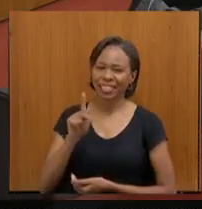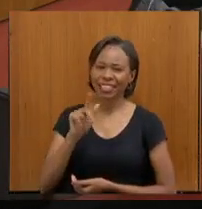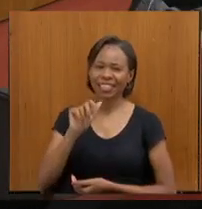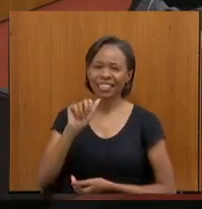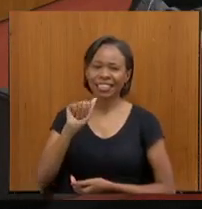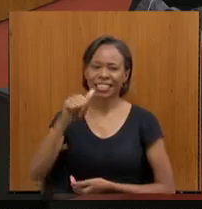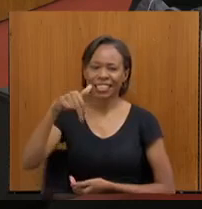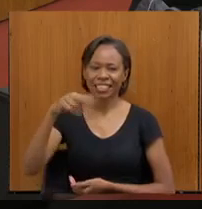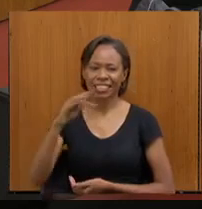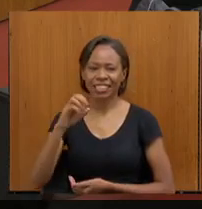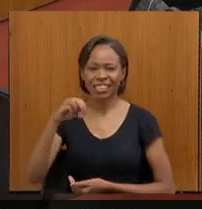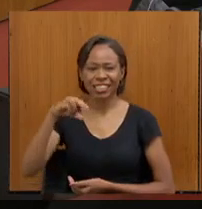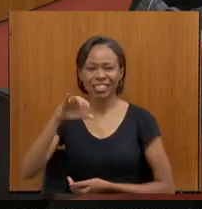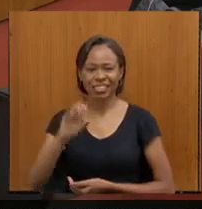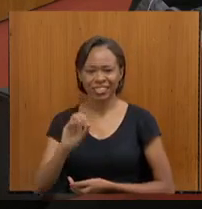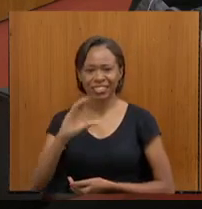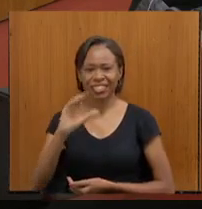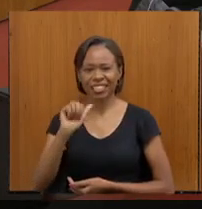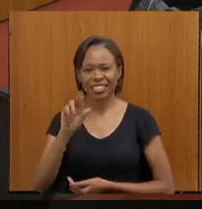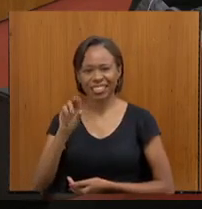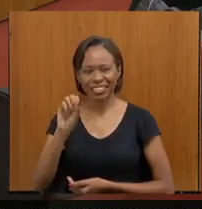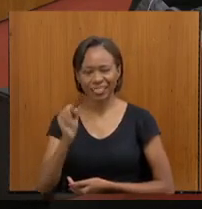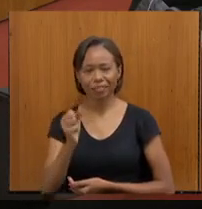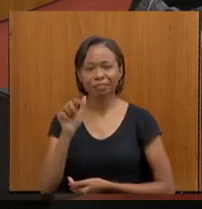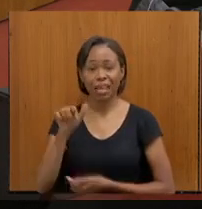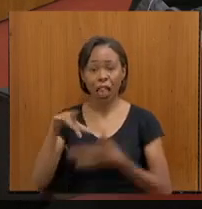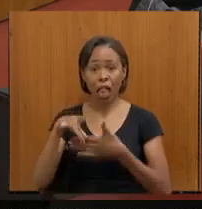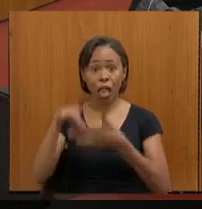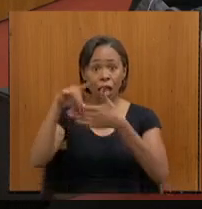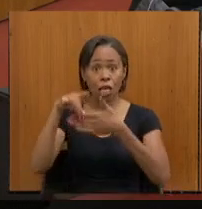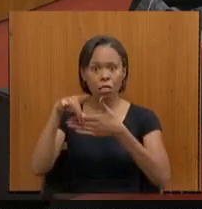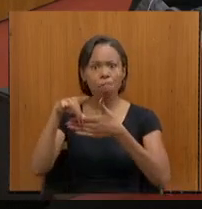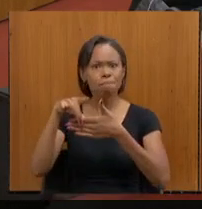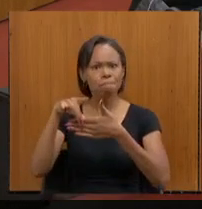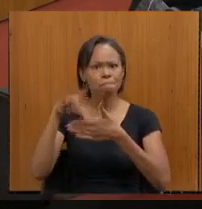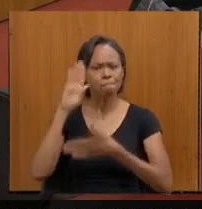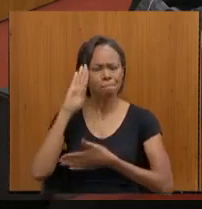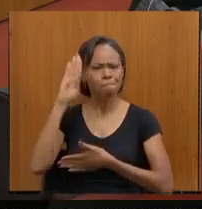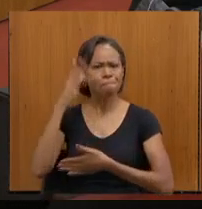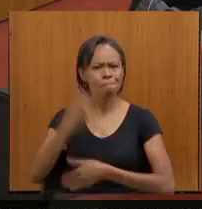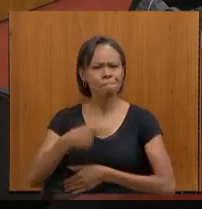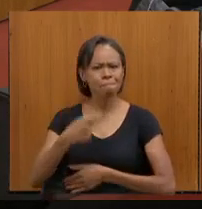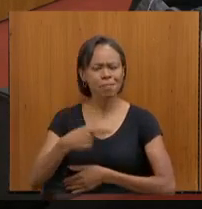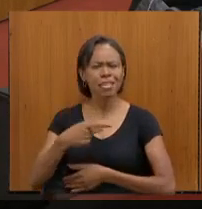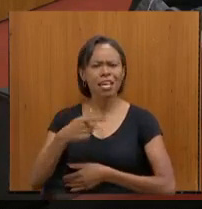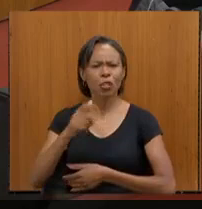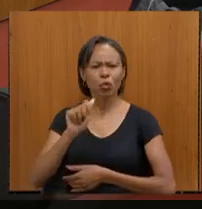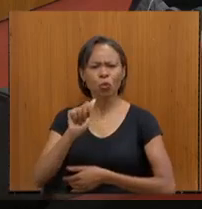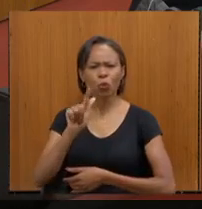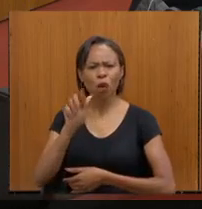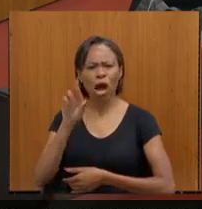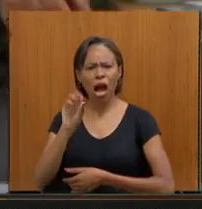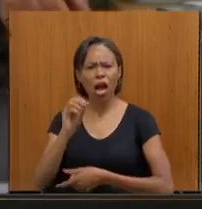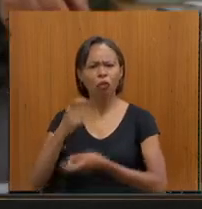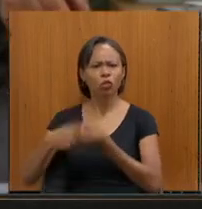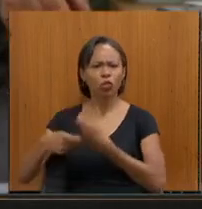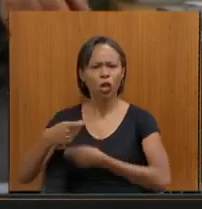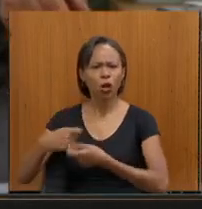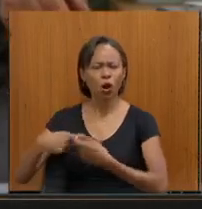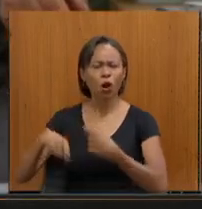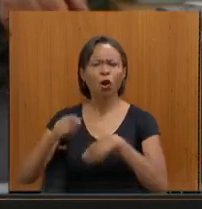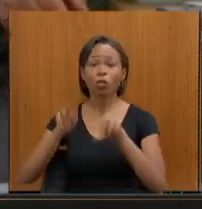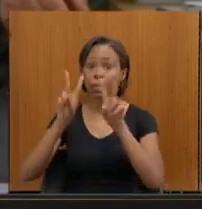é o grande líder Nossa aqui não só do agronegócio Mas de todos os temas desenvolvimento do Estado eu a pessoa que